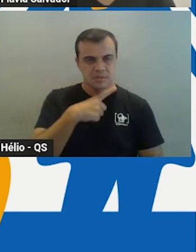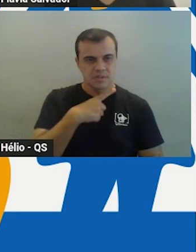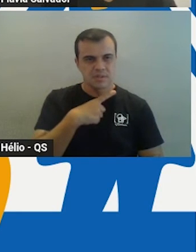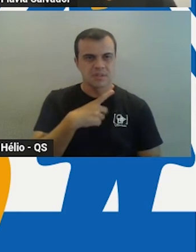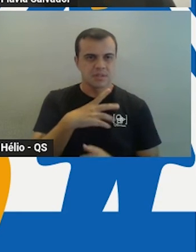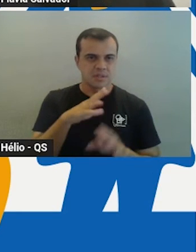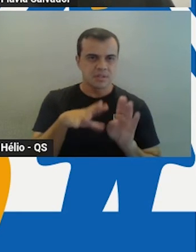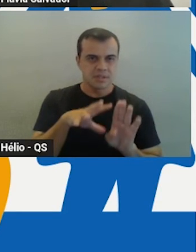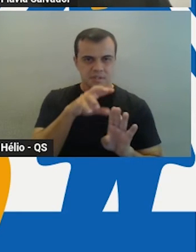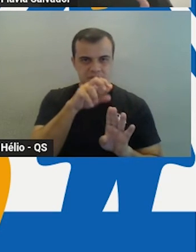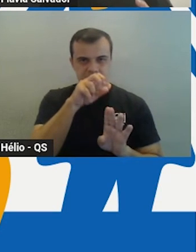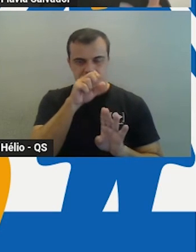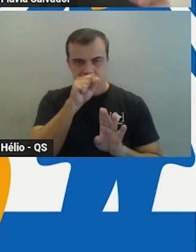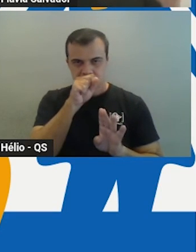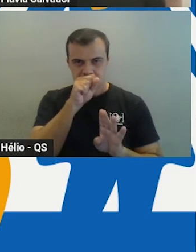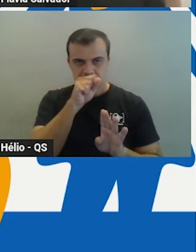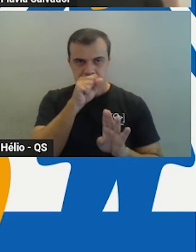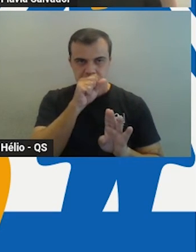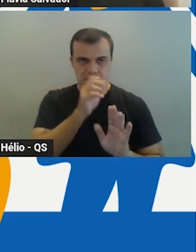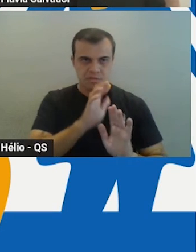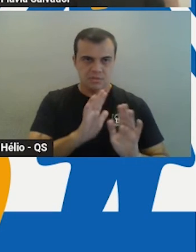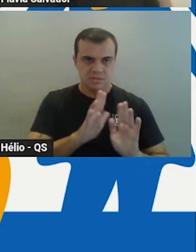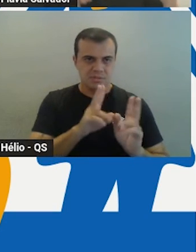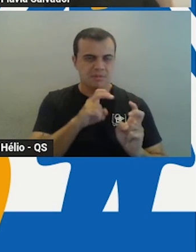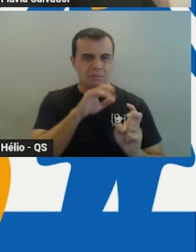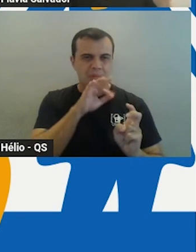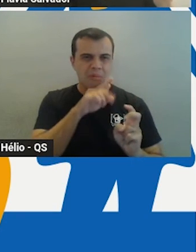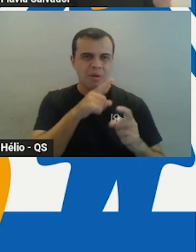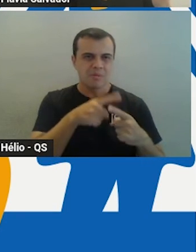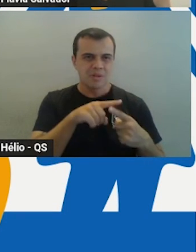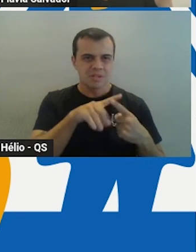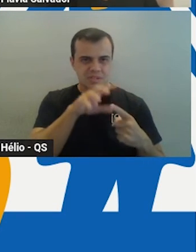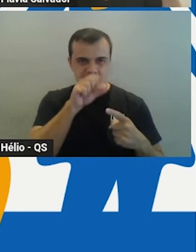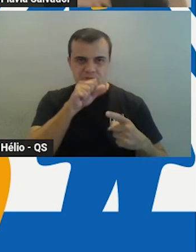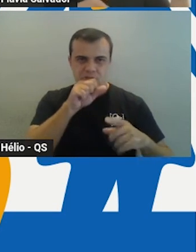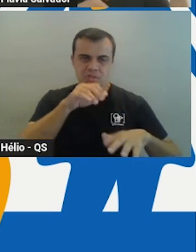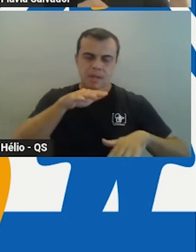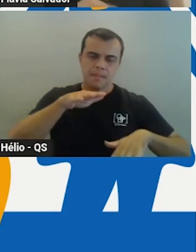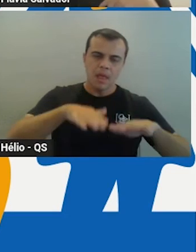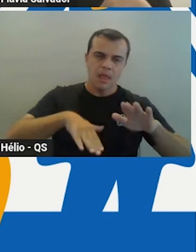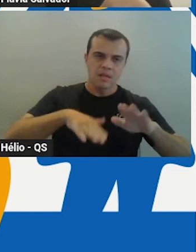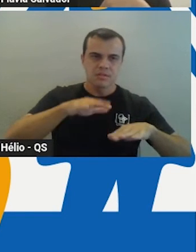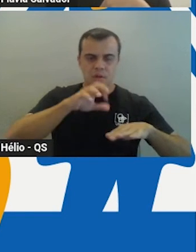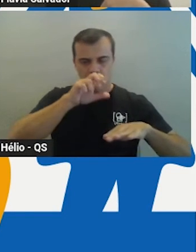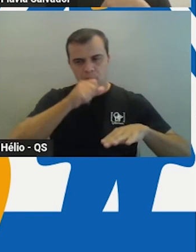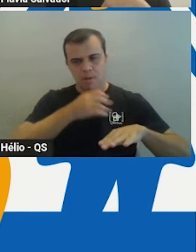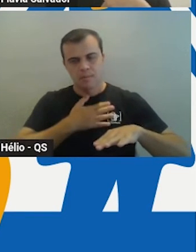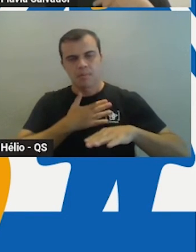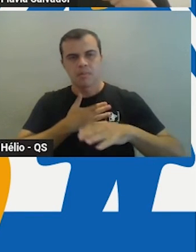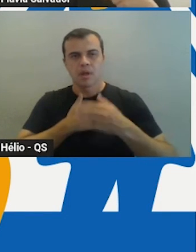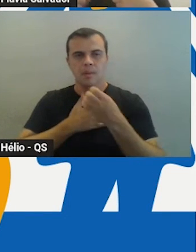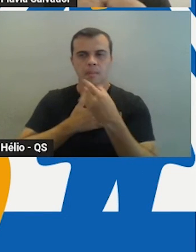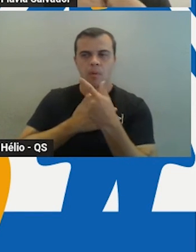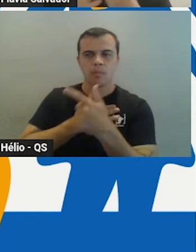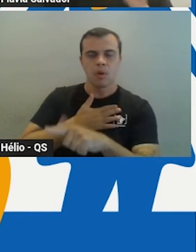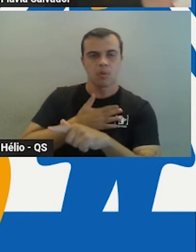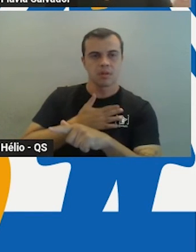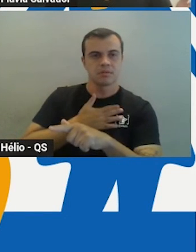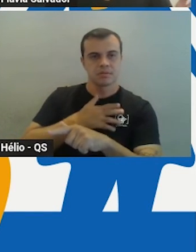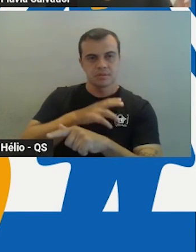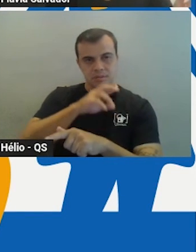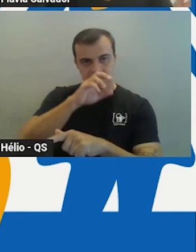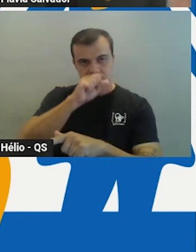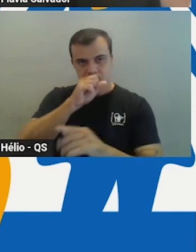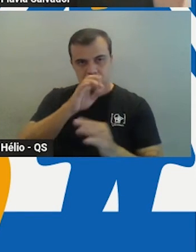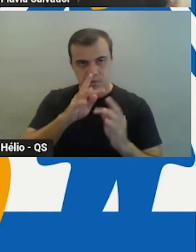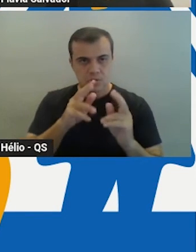colocar alguma coisa de cheiro ruim, porque cheiro também é muito relativo, né? Às vezes o que é ruim para mim é gostoso para uma pessoa. E o cheiro que é ruim para